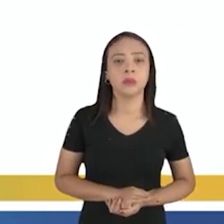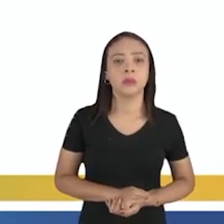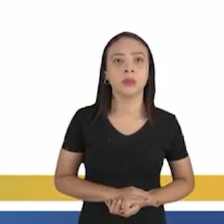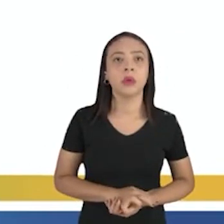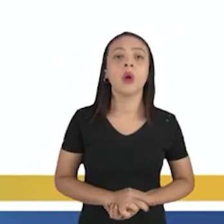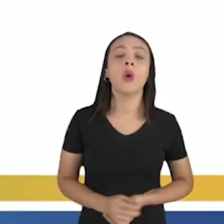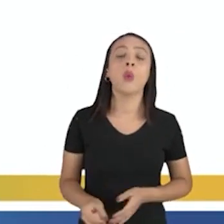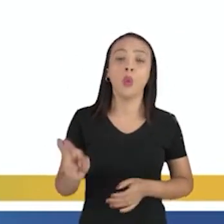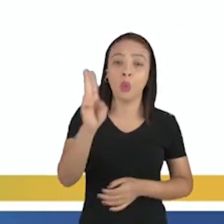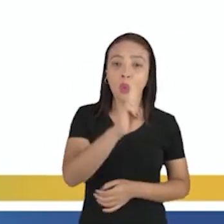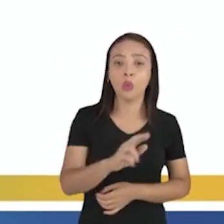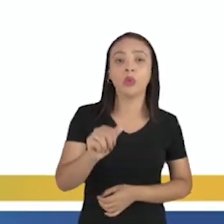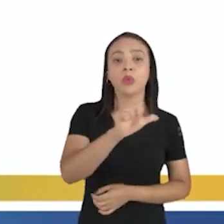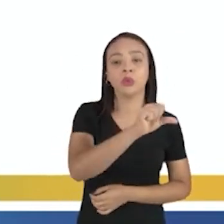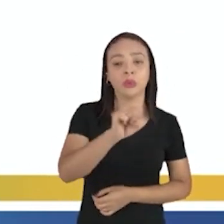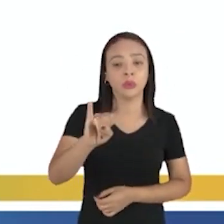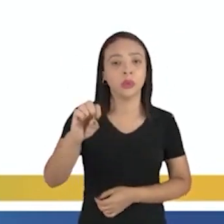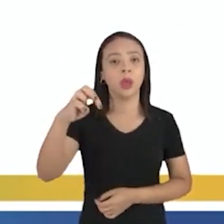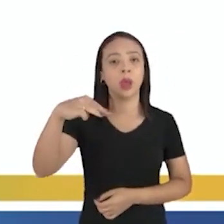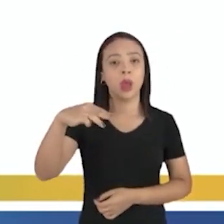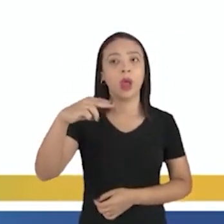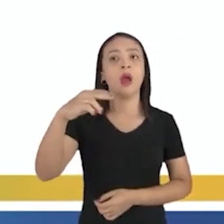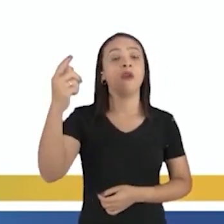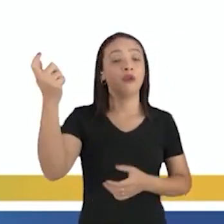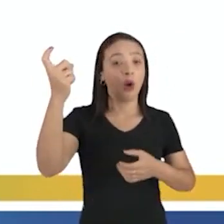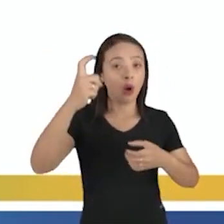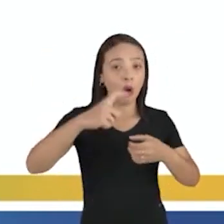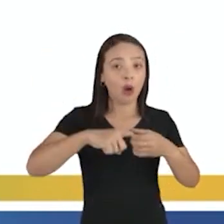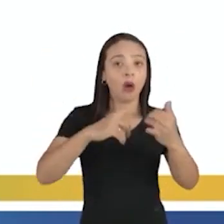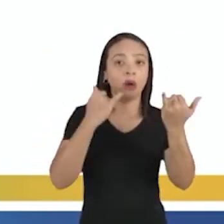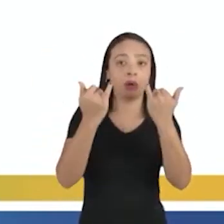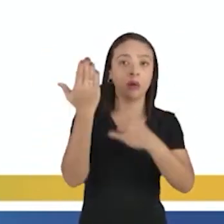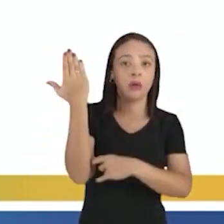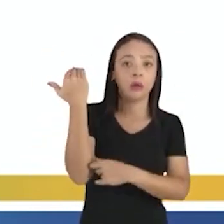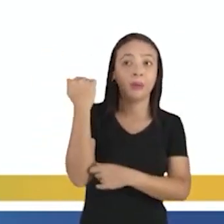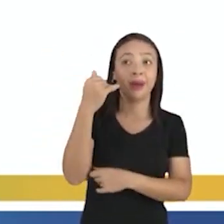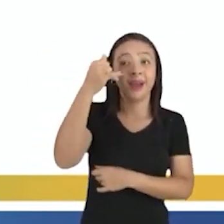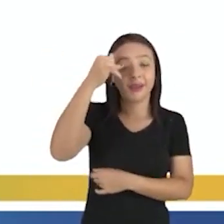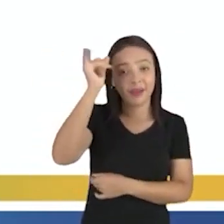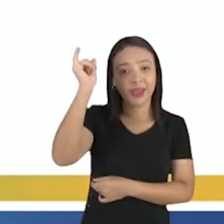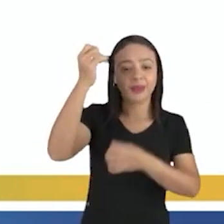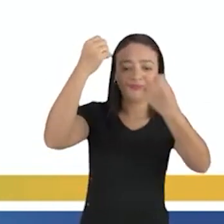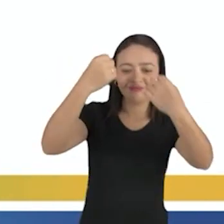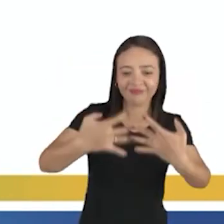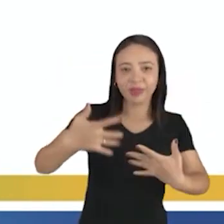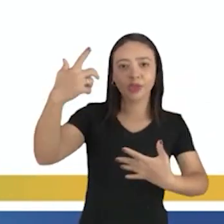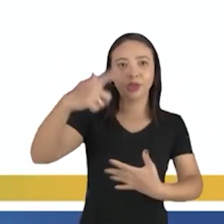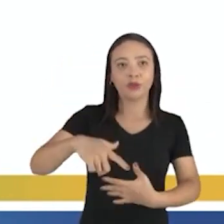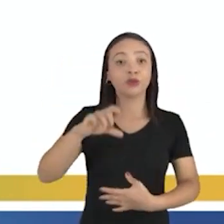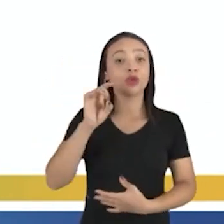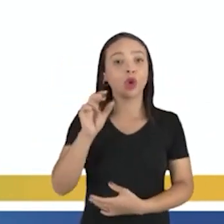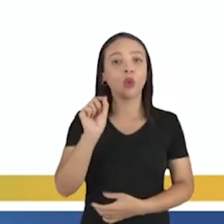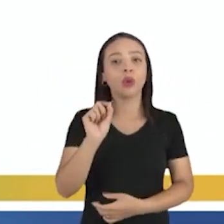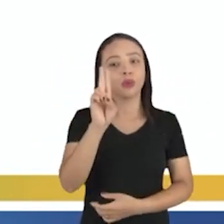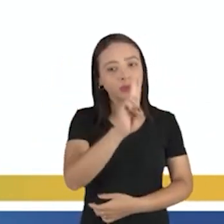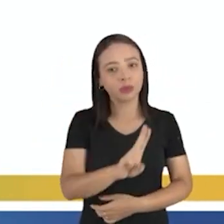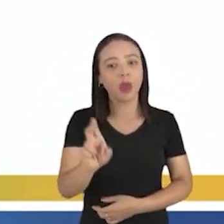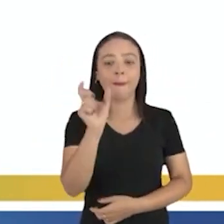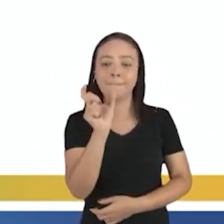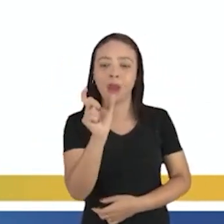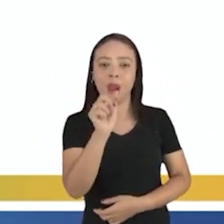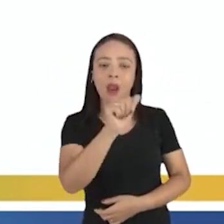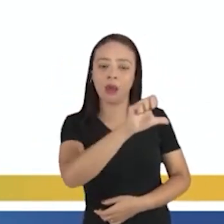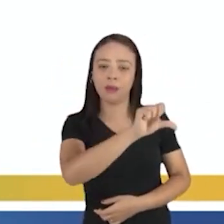texto, e aí retoma o que já foi dito para não ter que explicar novamente, só com a palavra assim.